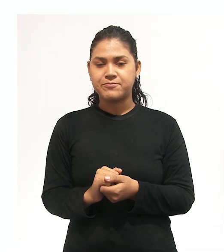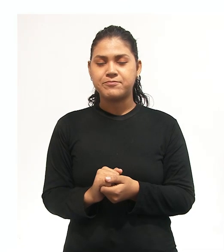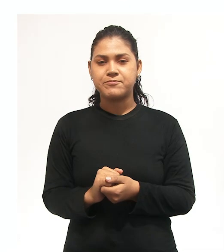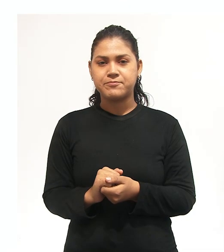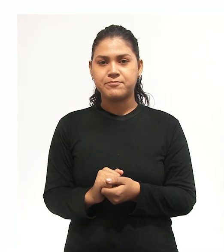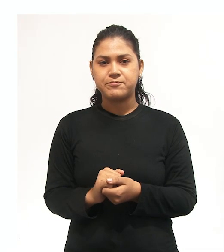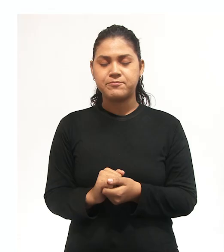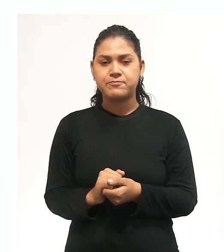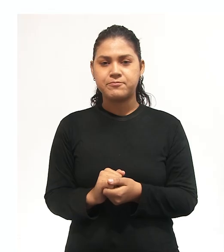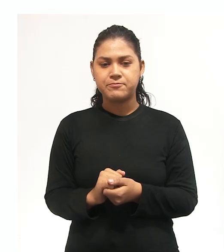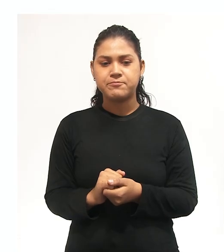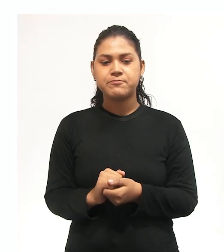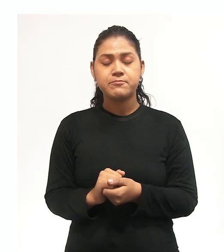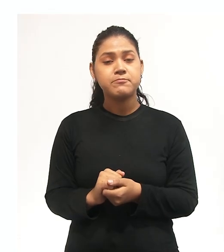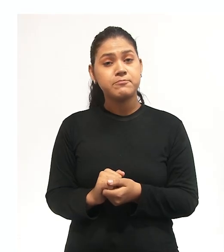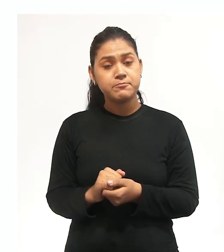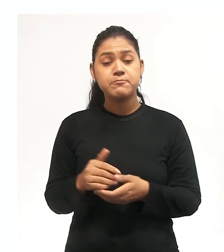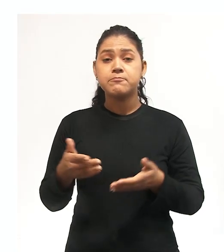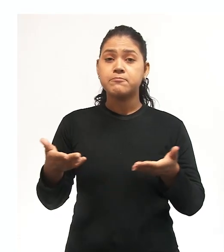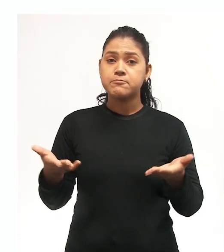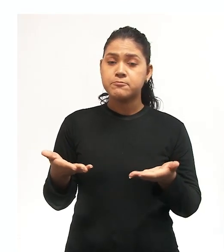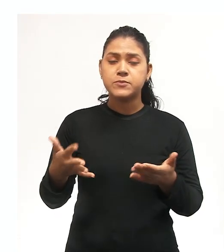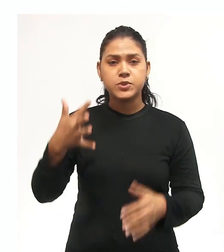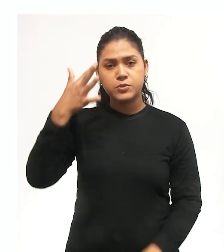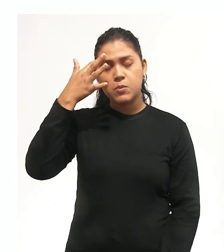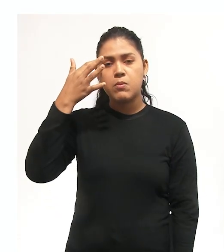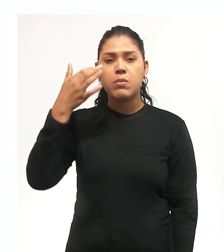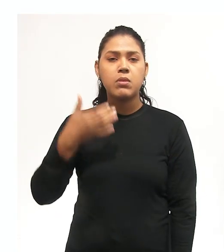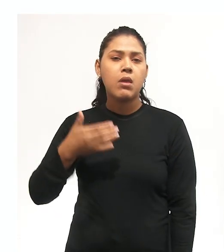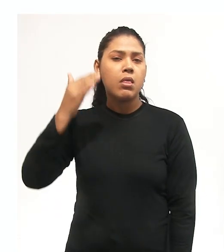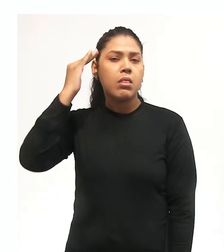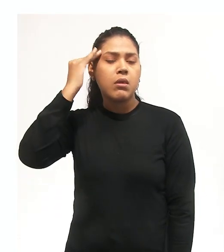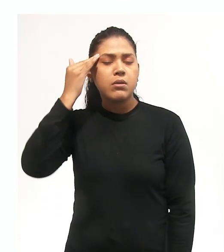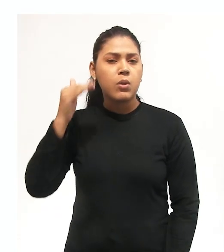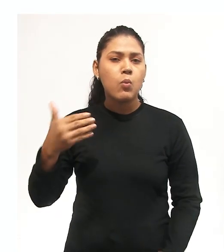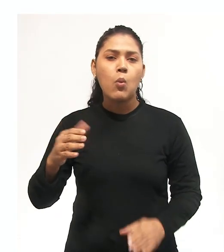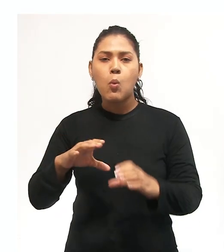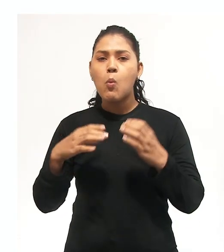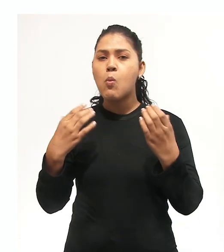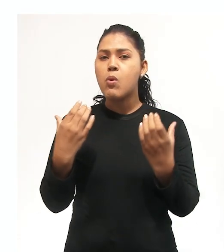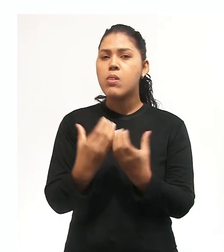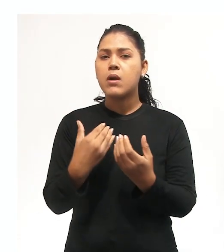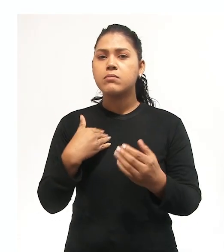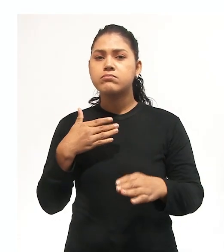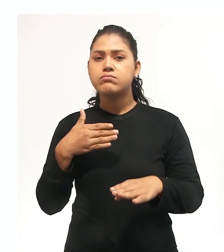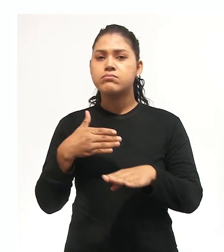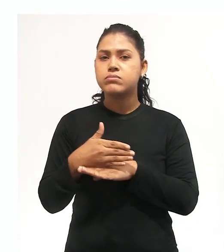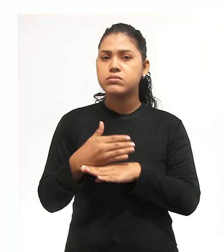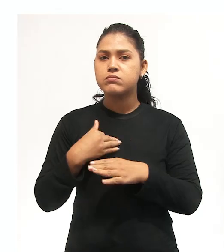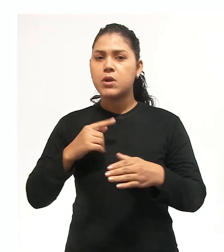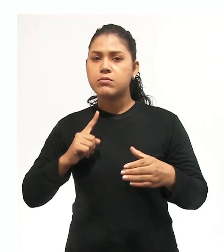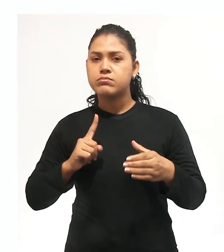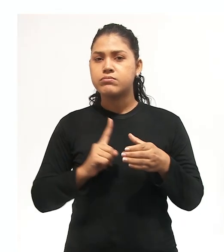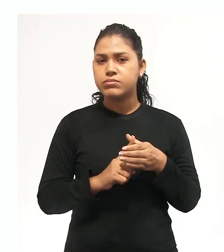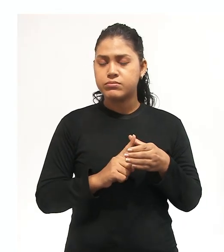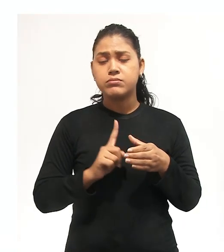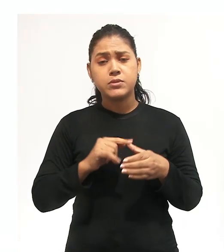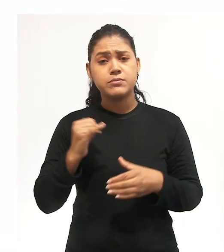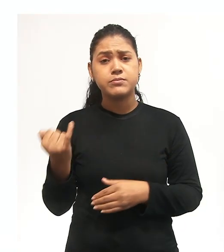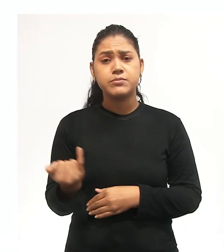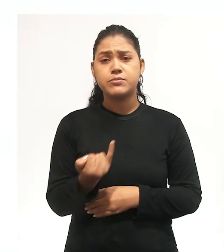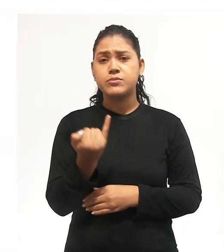Nesse momento, nós vamos estar entendendo a história da comunidade na qual estamos inseridos. Então é